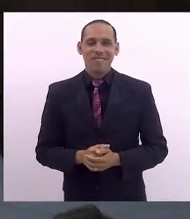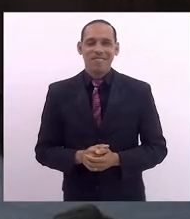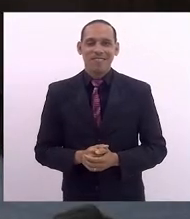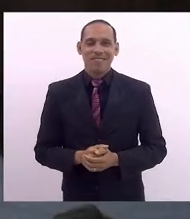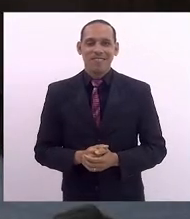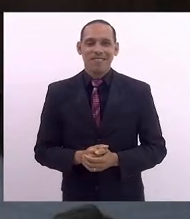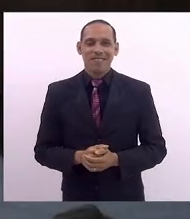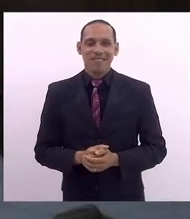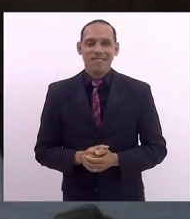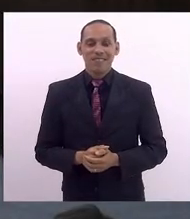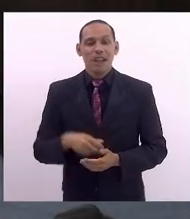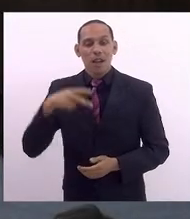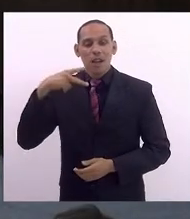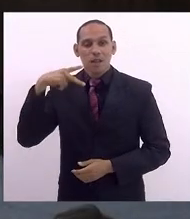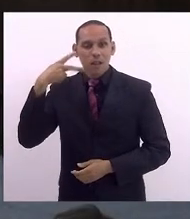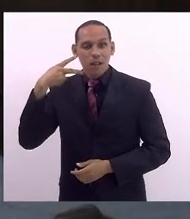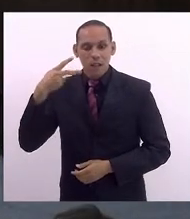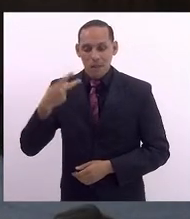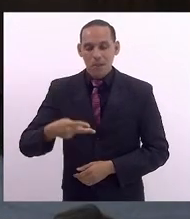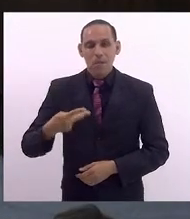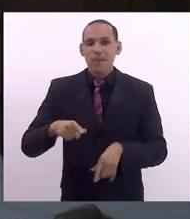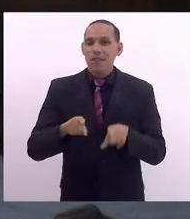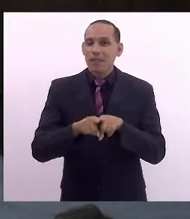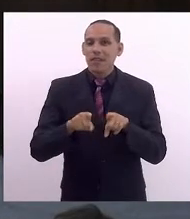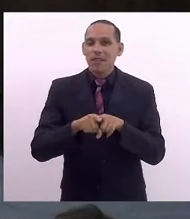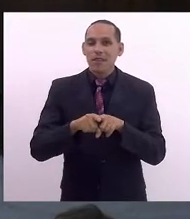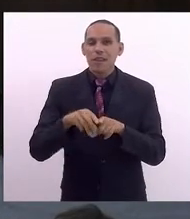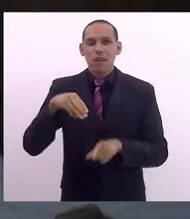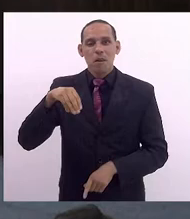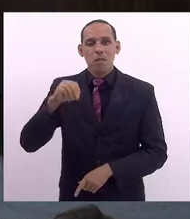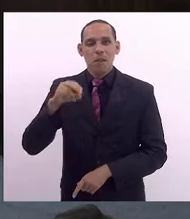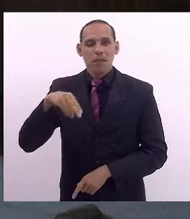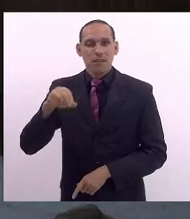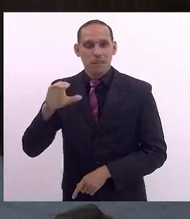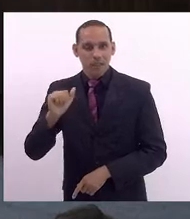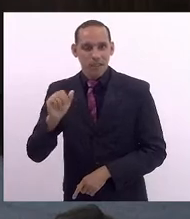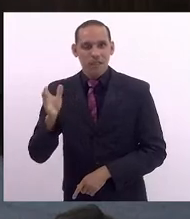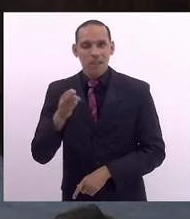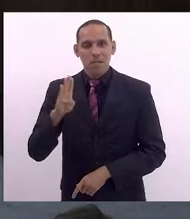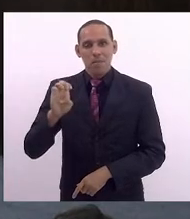Nossa querida vereadora do Rio de Janeiro também, Mônica Benício.